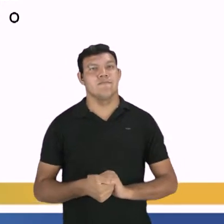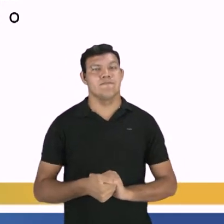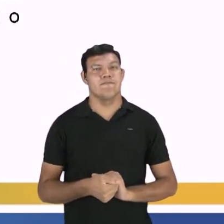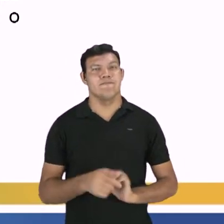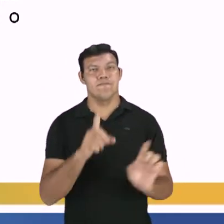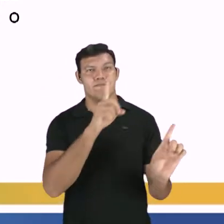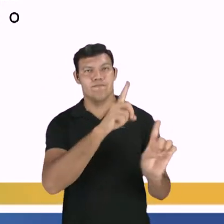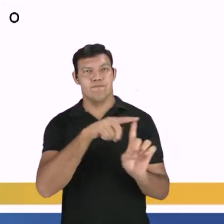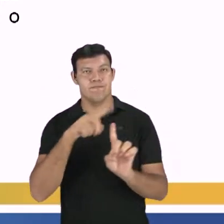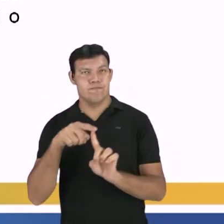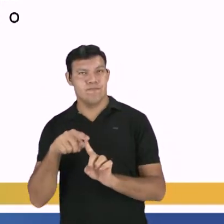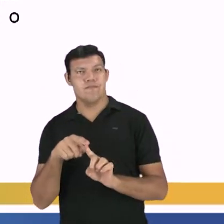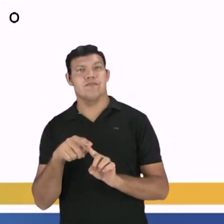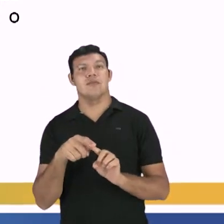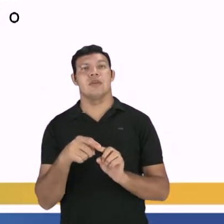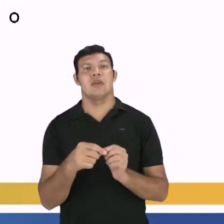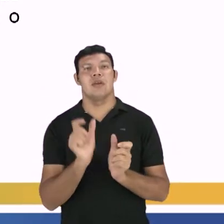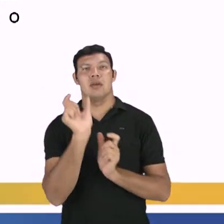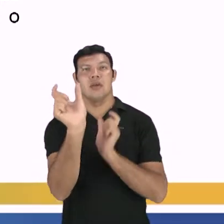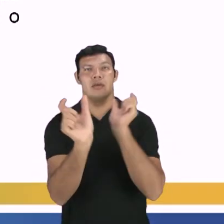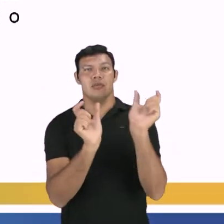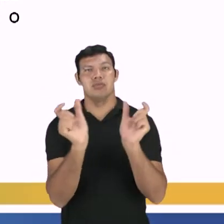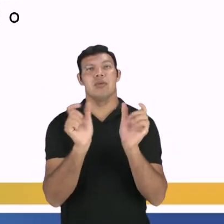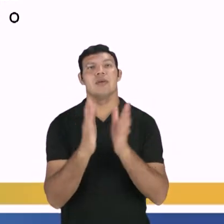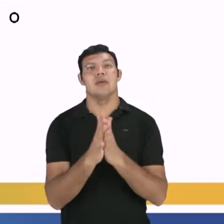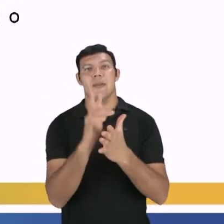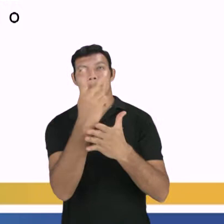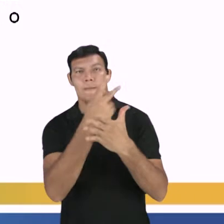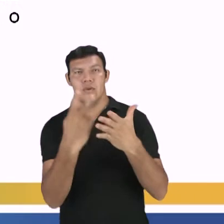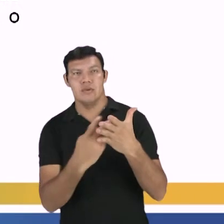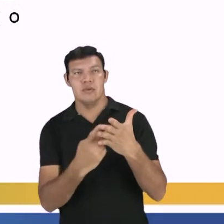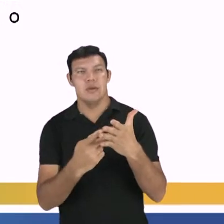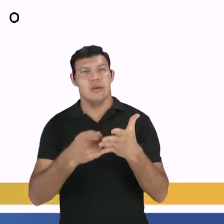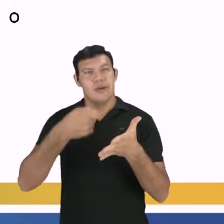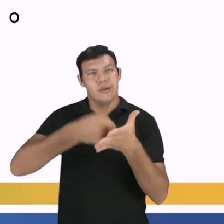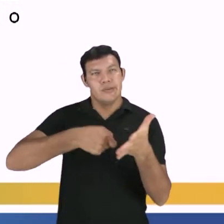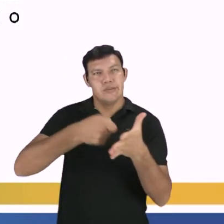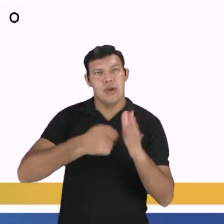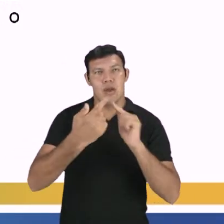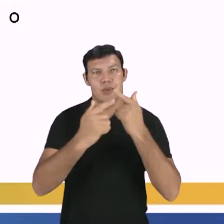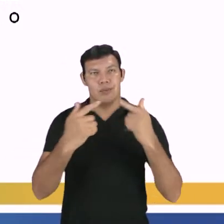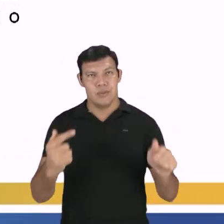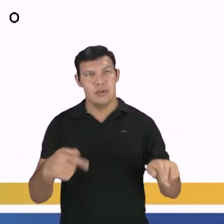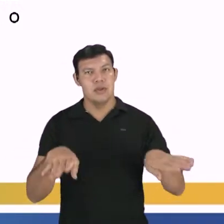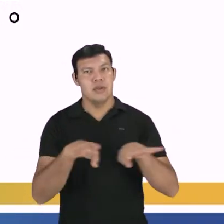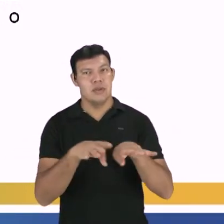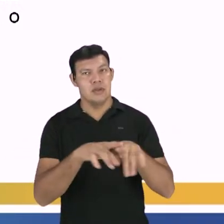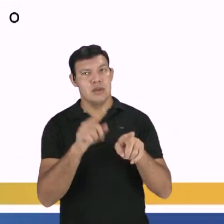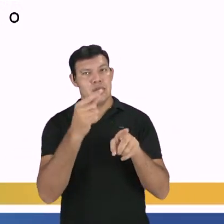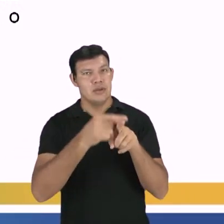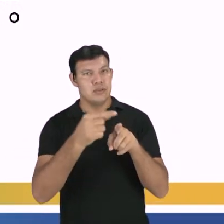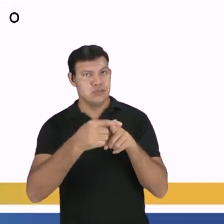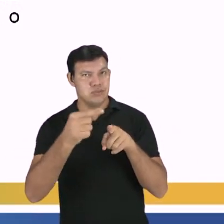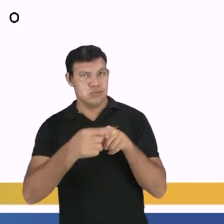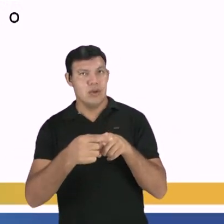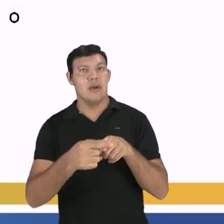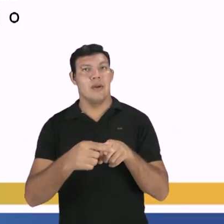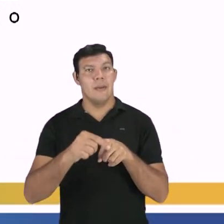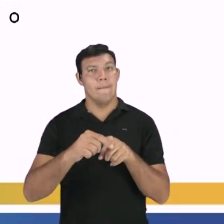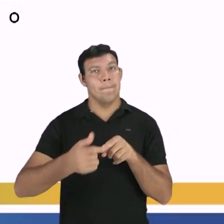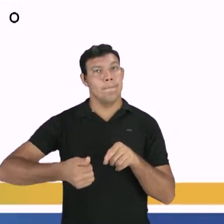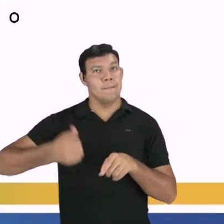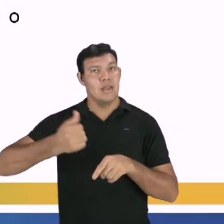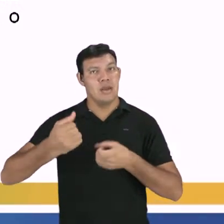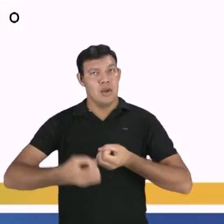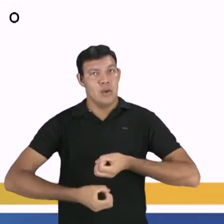de verso aparente em poesias bem trabalhadas, gramaticalmente e foneticamente. O primeiro poeta brasileiro que utilizou o